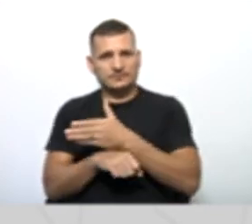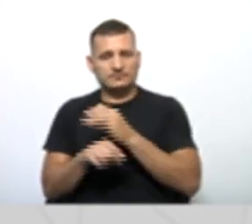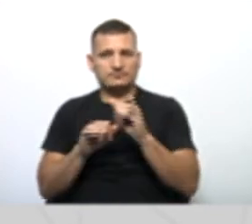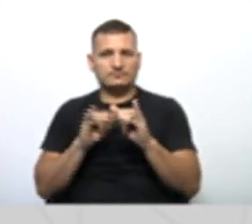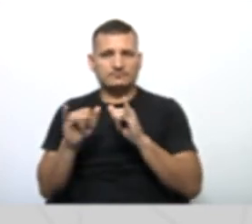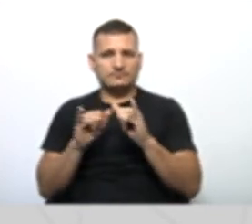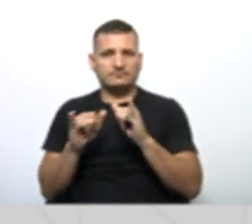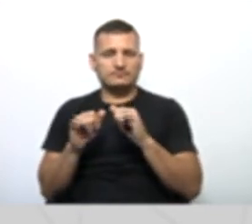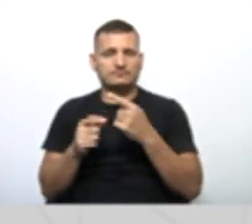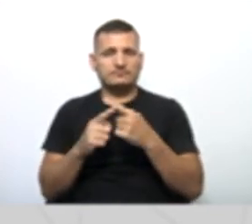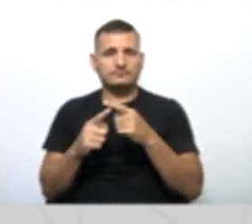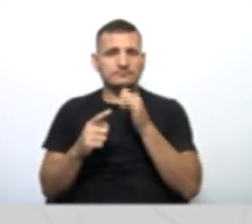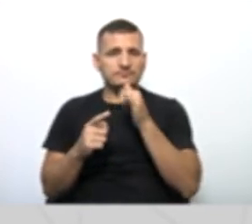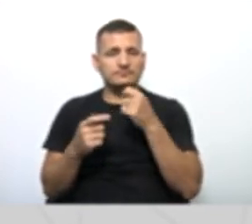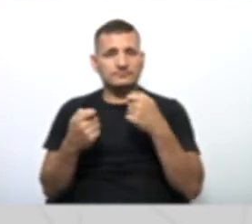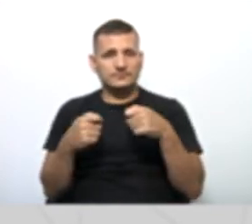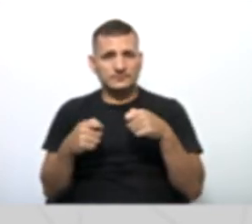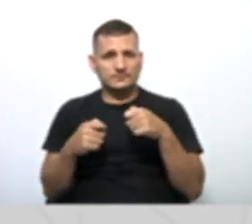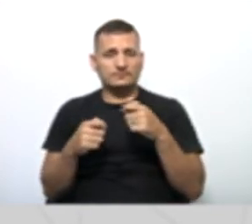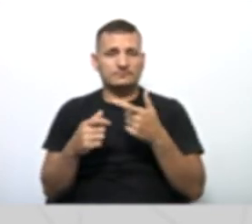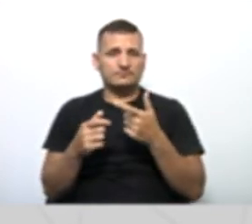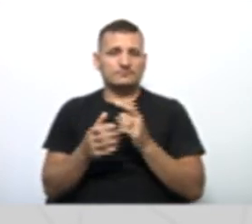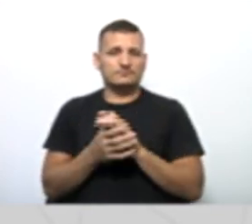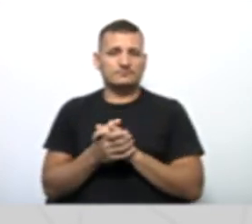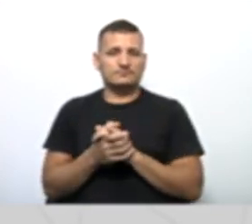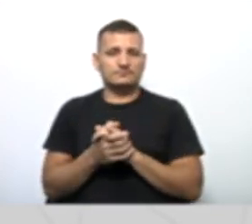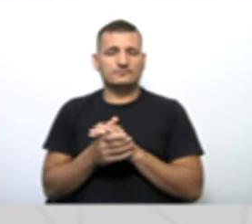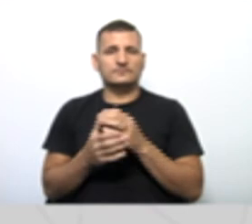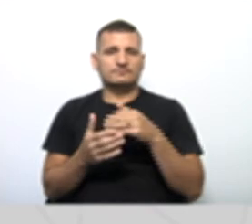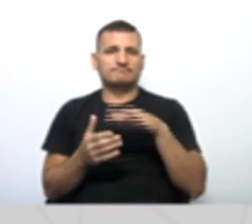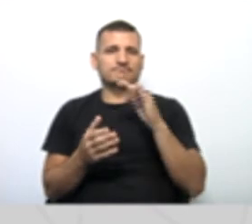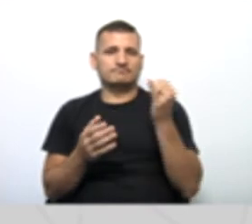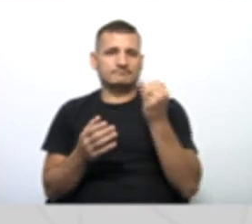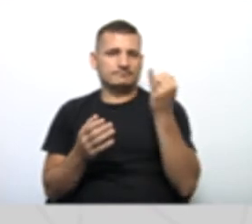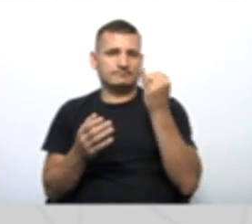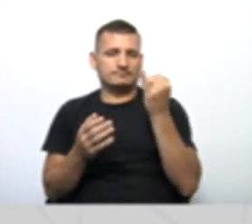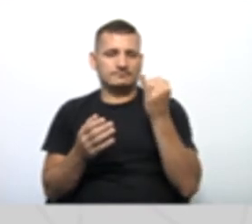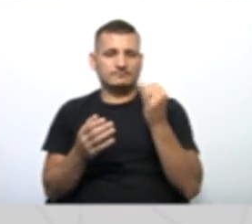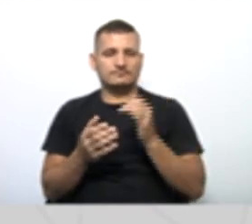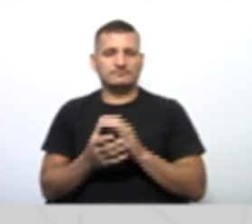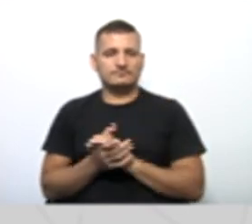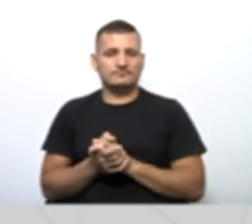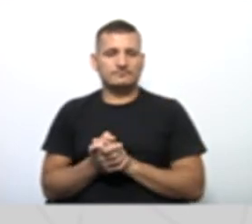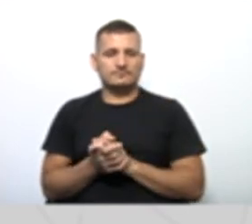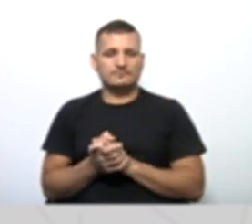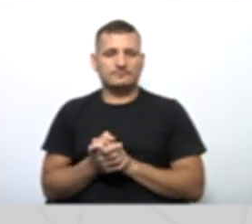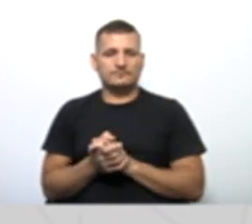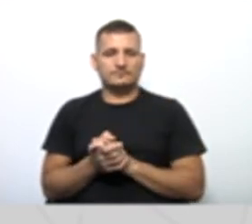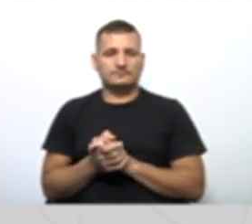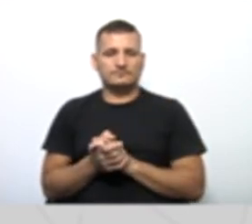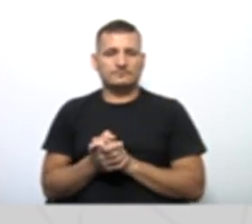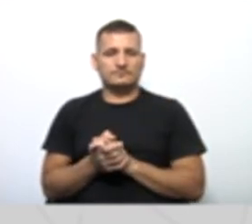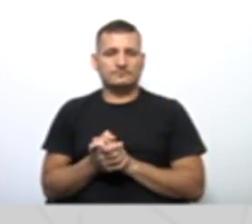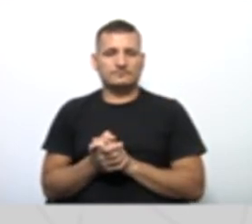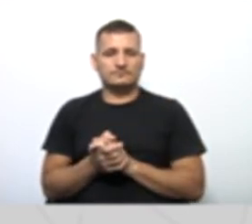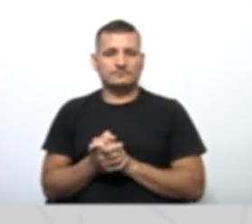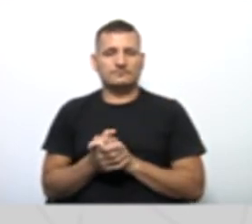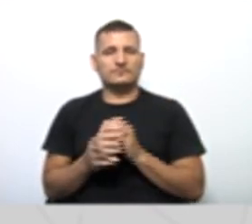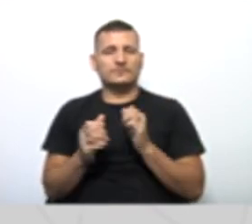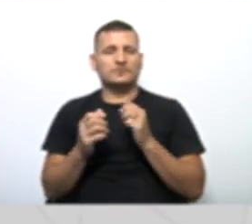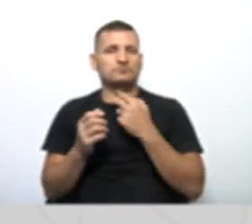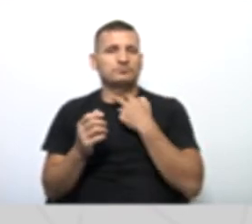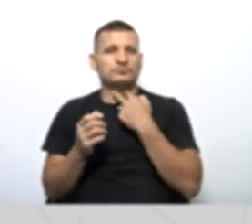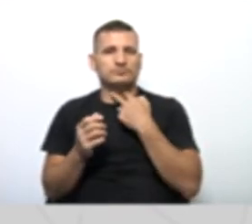quando você precisar, provavelmente vai ser algo muito importante. Não vai ser algo que pode se dá o luxo de ter o